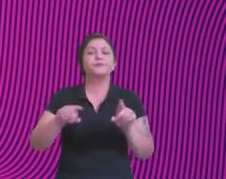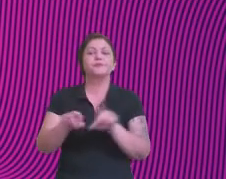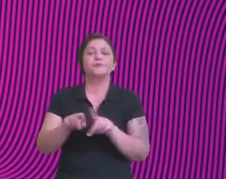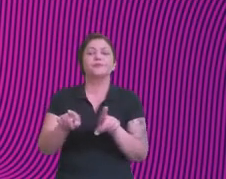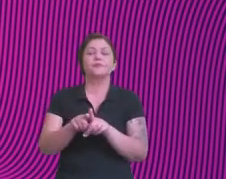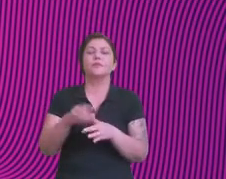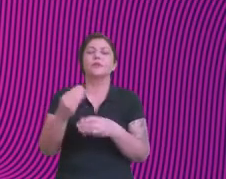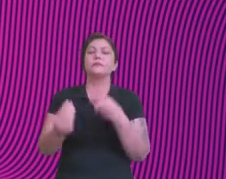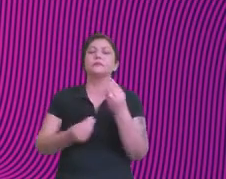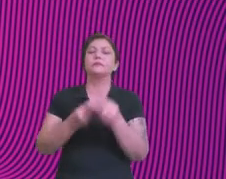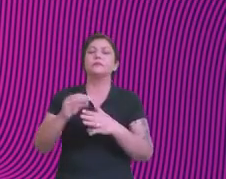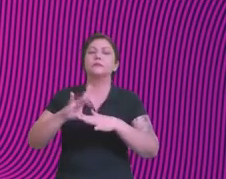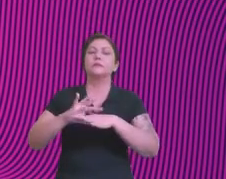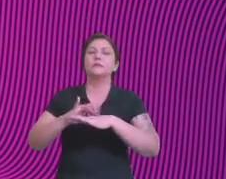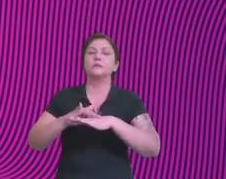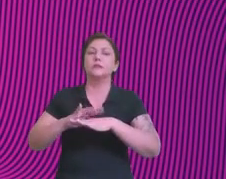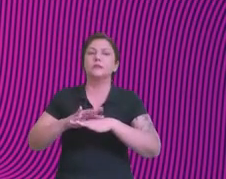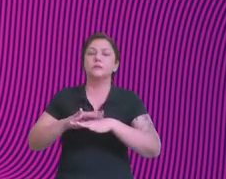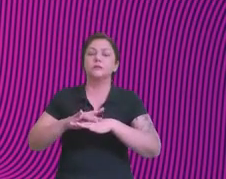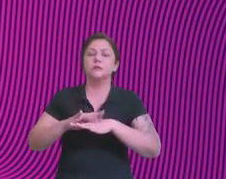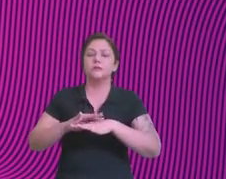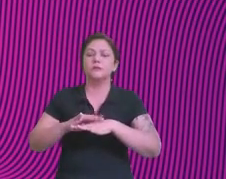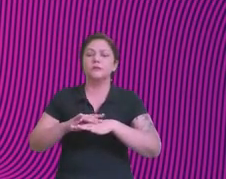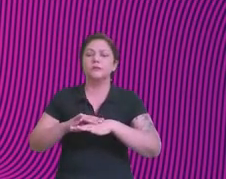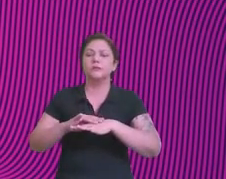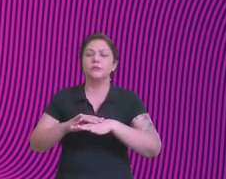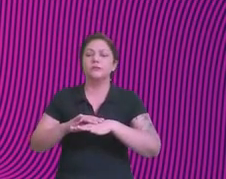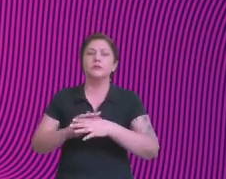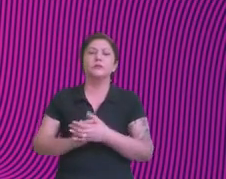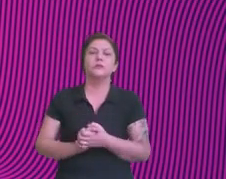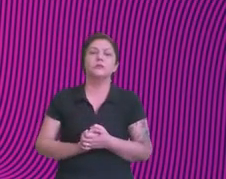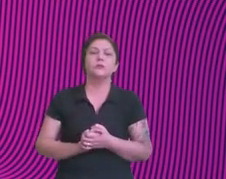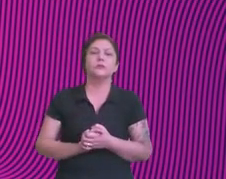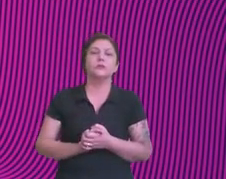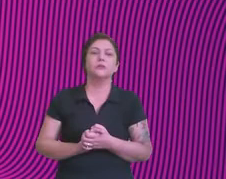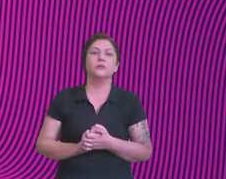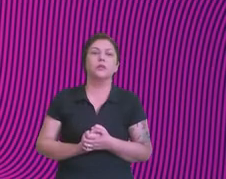oligometastática independente de peritônio, se você tem